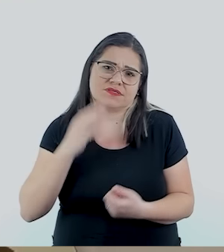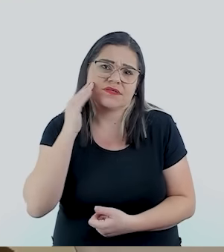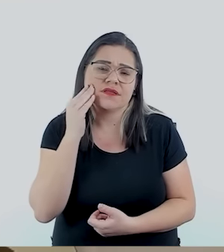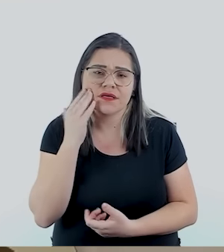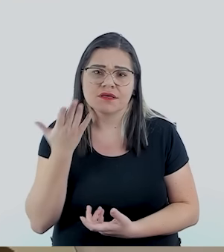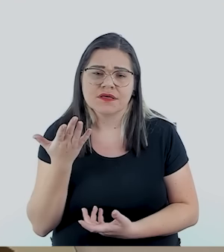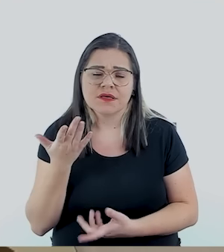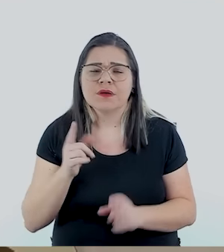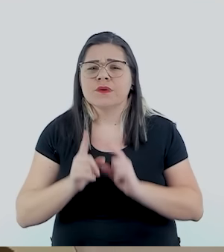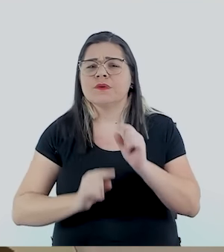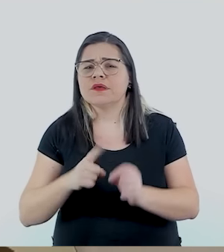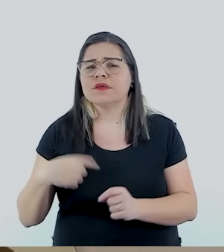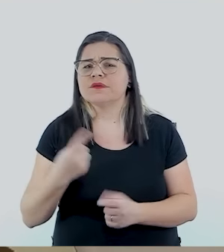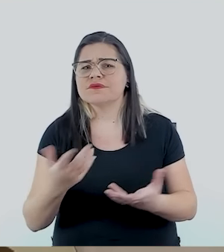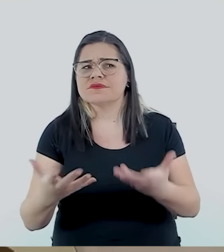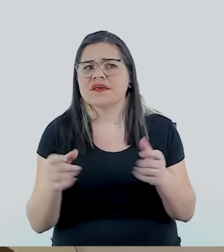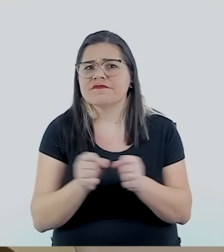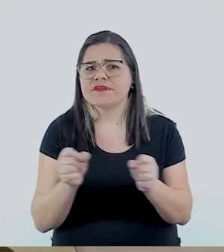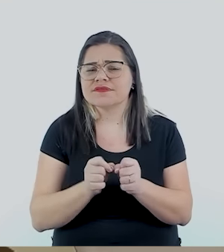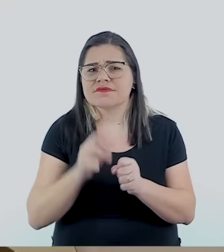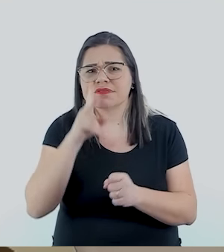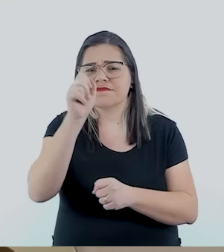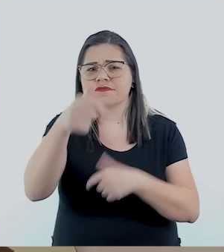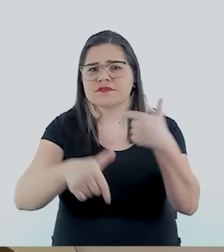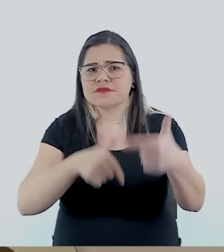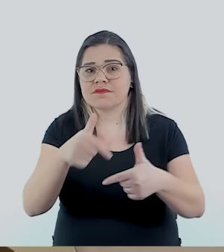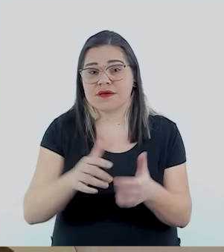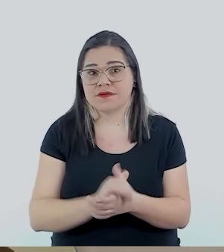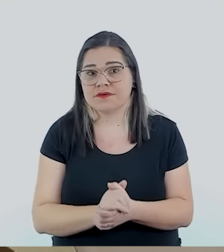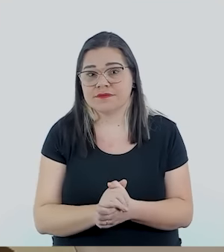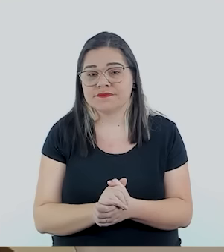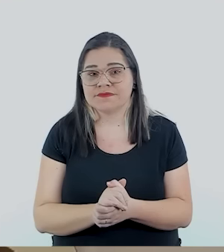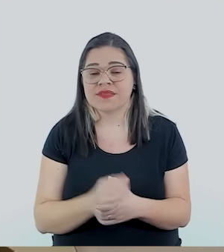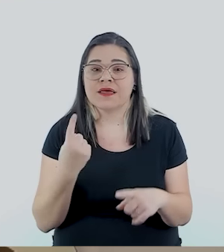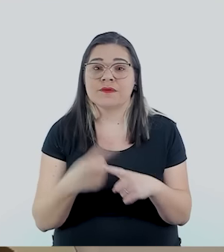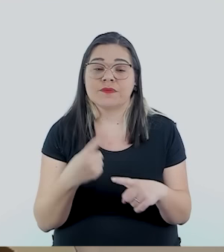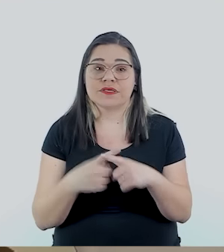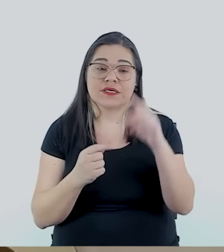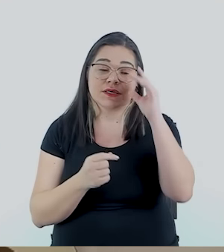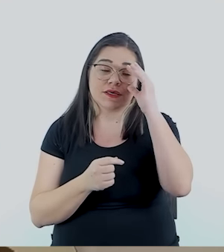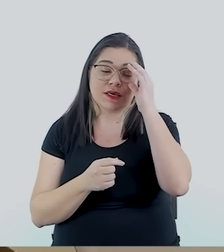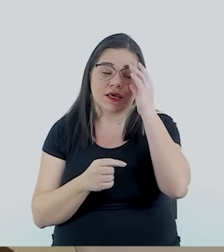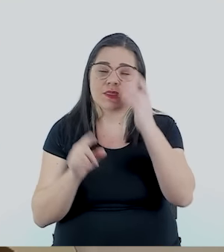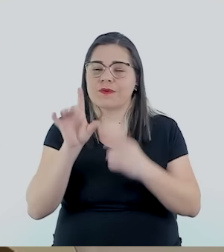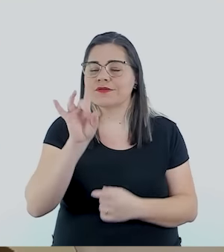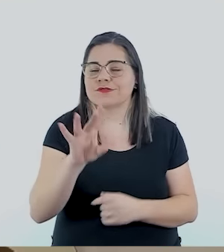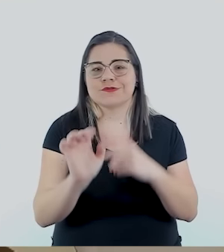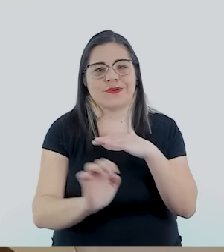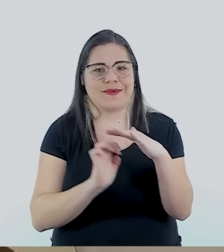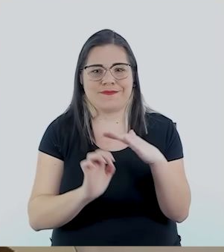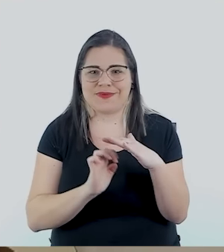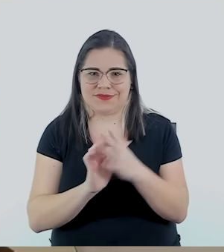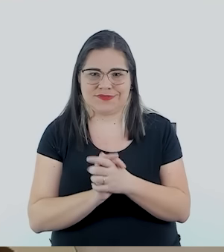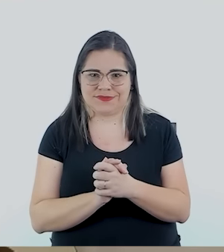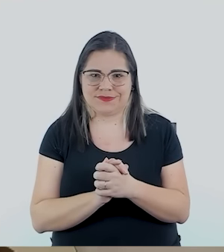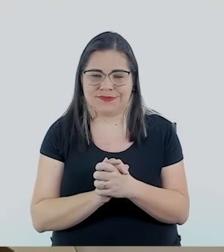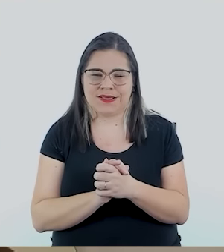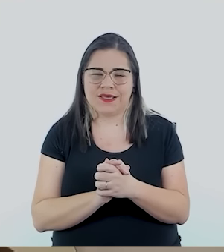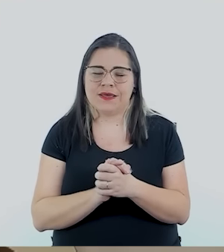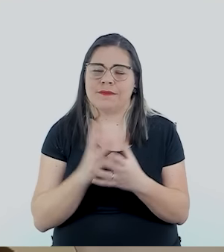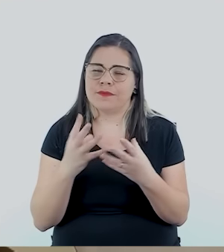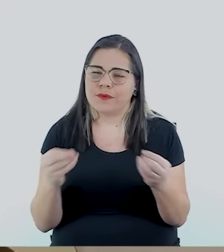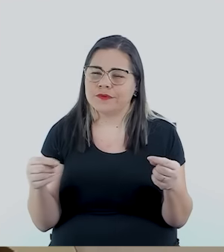final das contas O que que a gente quer fazer com essa força de trabalho porque eh não é só a empresa e eu costumo dizer